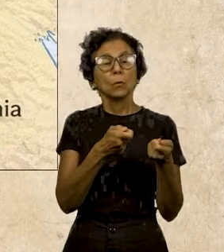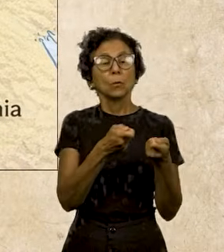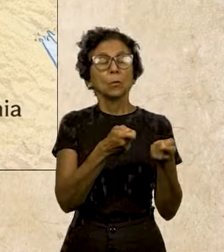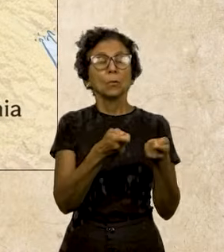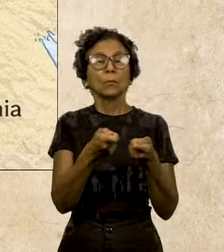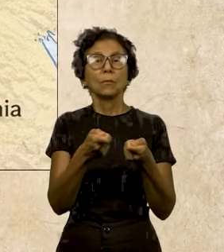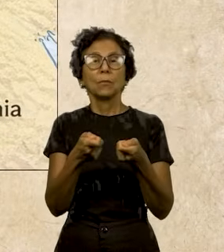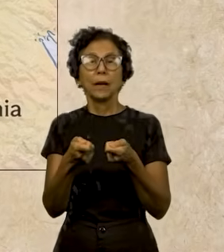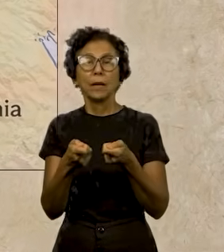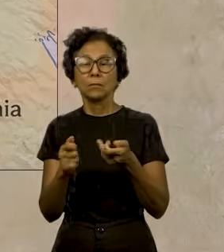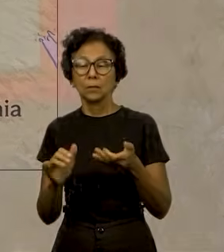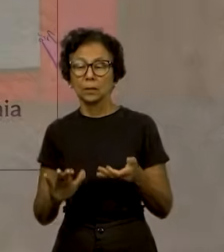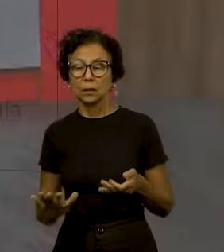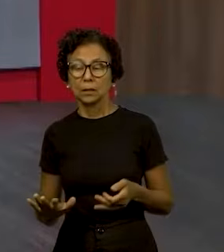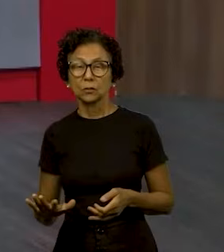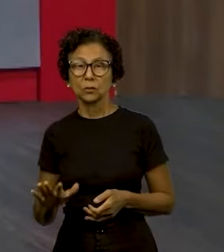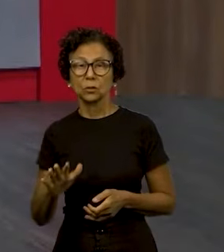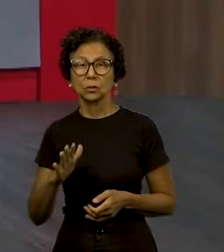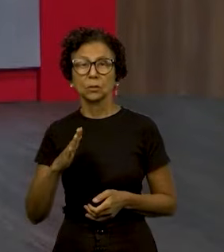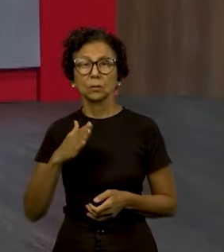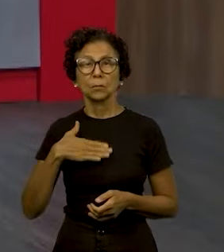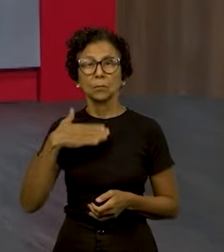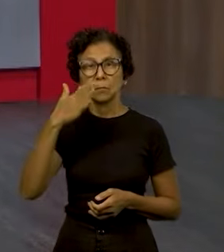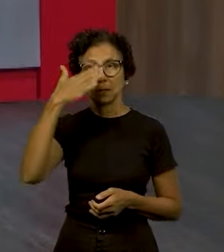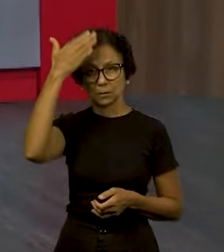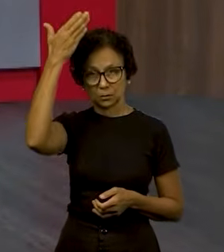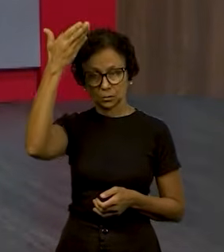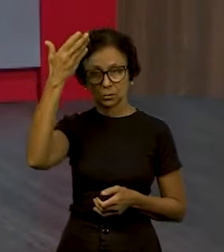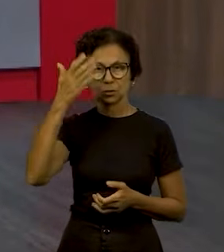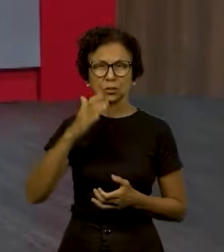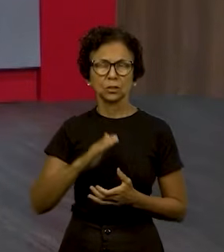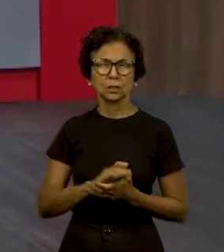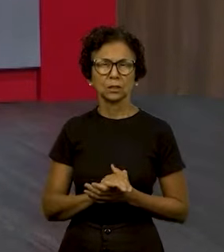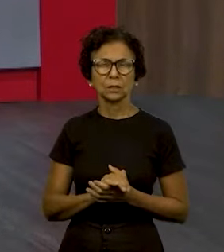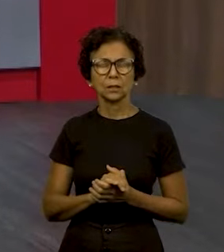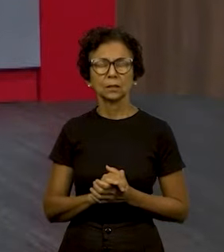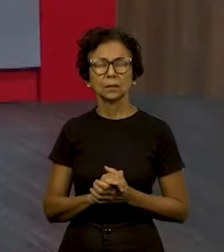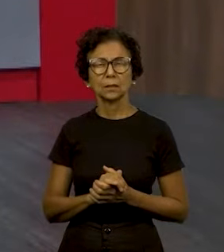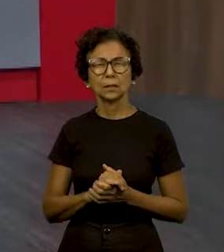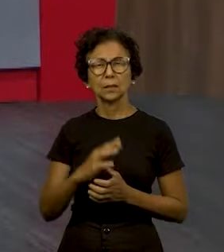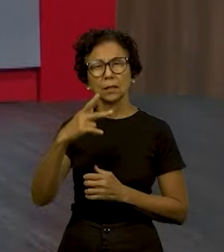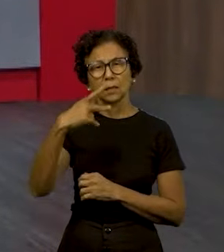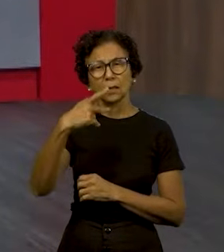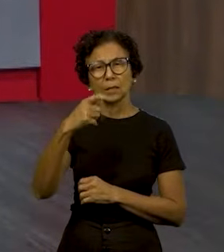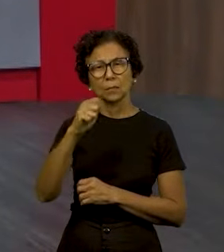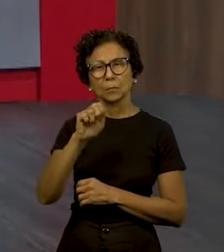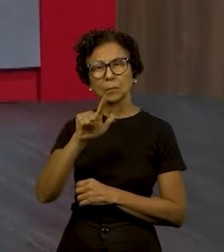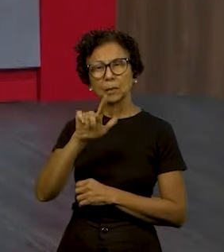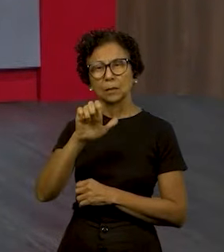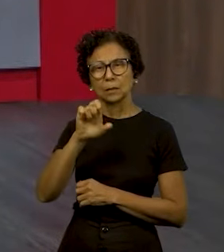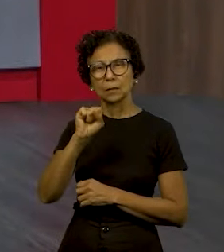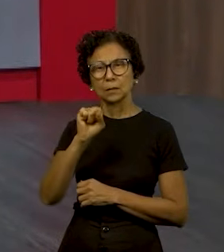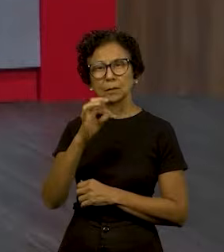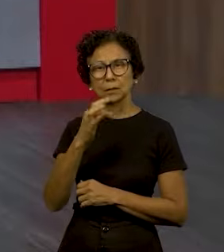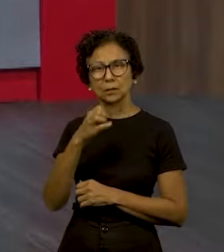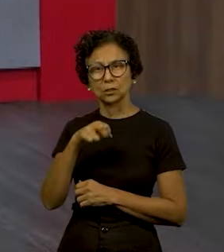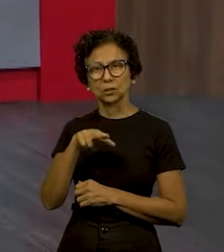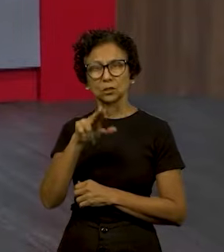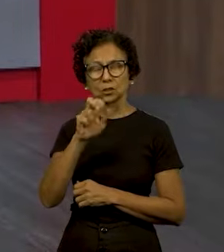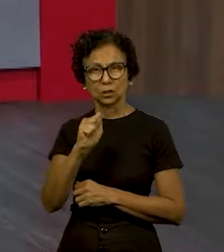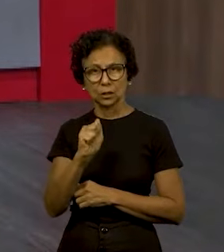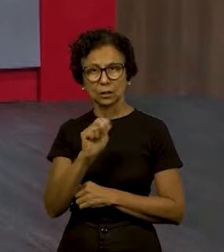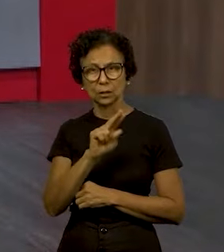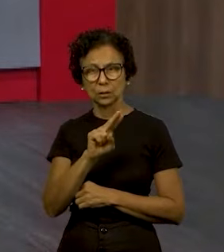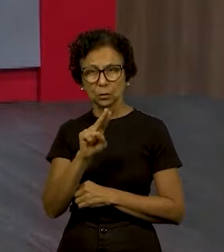sobre essa região da Palestina. Esse nome Palestina, ele só veio a surgir em 132 depois